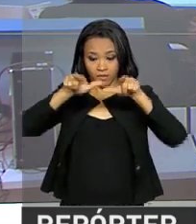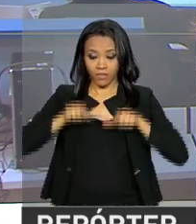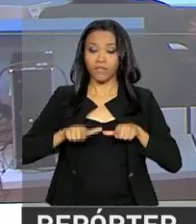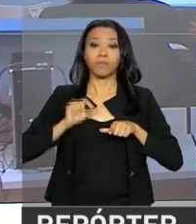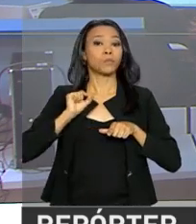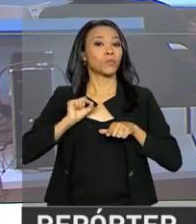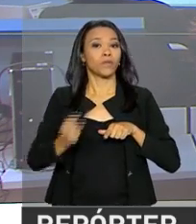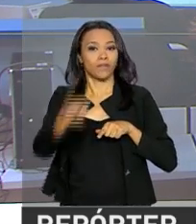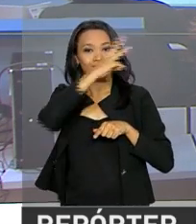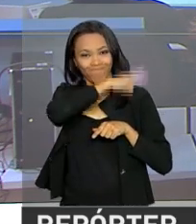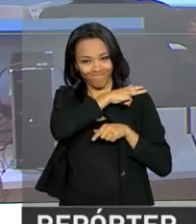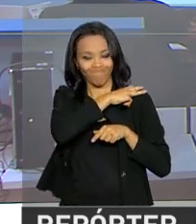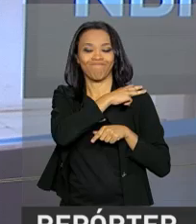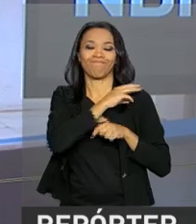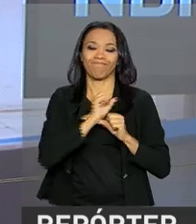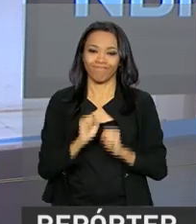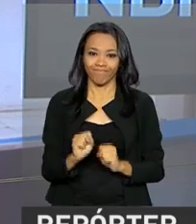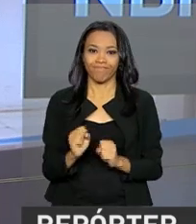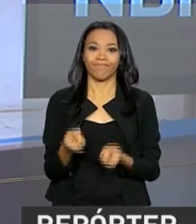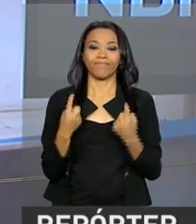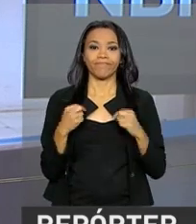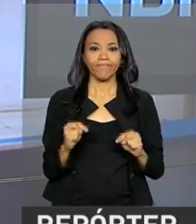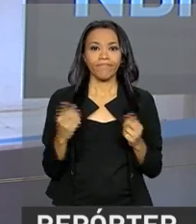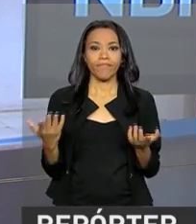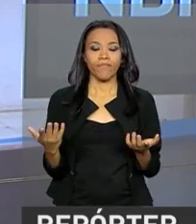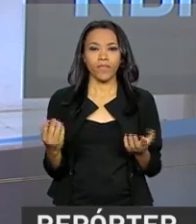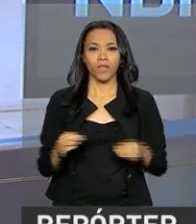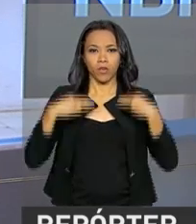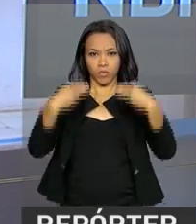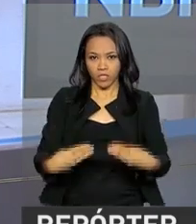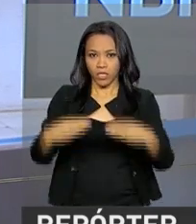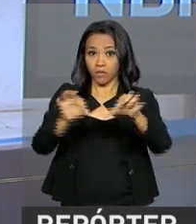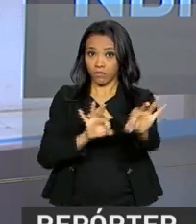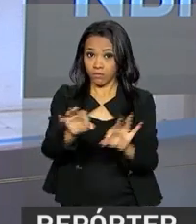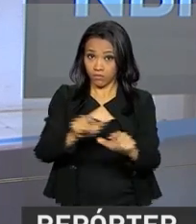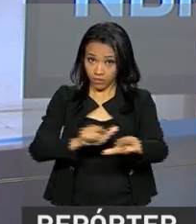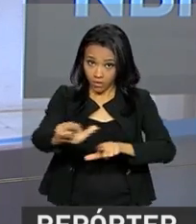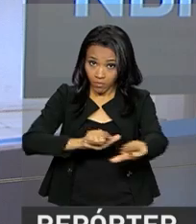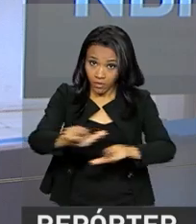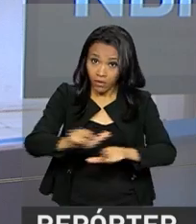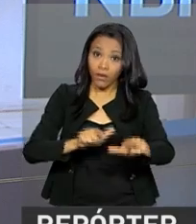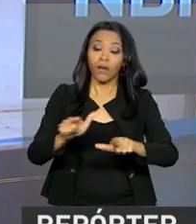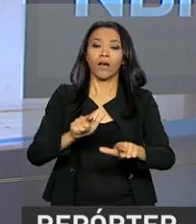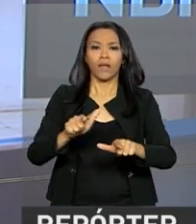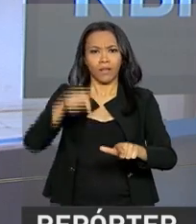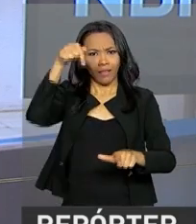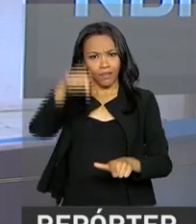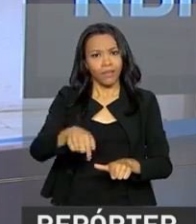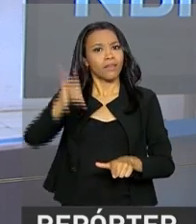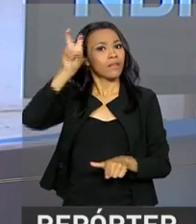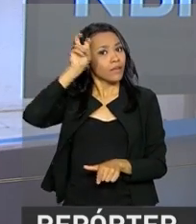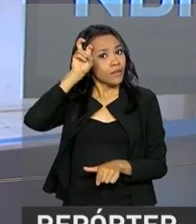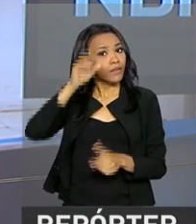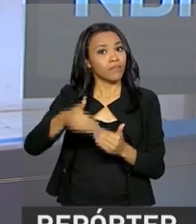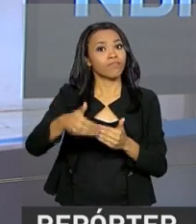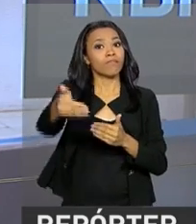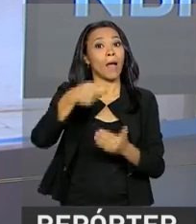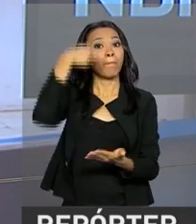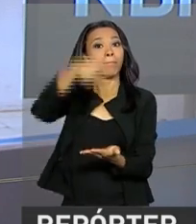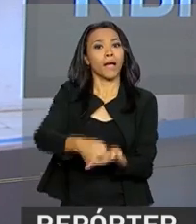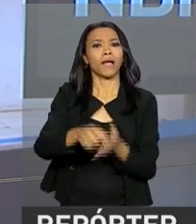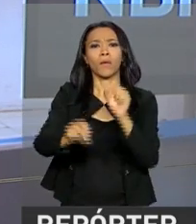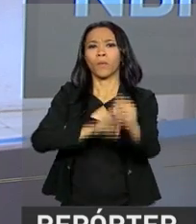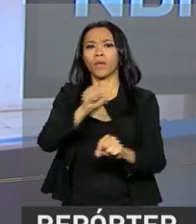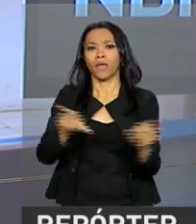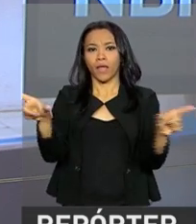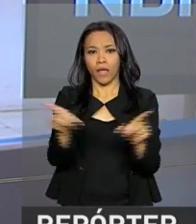certificação do ensino médio e o Ministério do Trabalho começa a pagar nessa quinta-feira o abono salarial ano